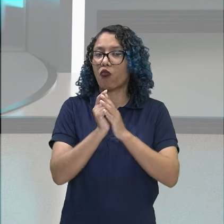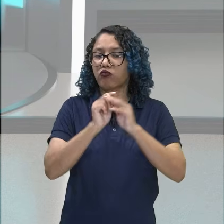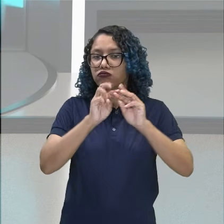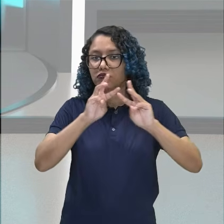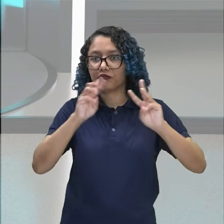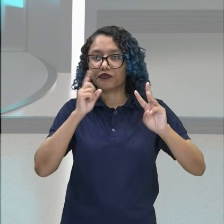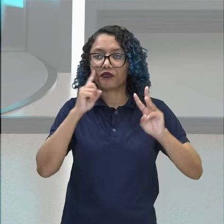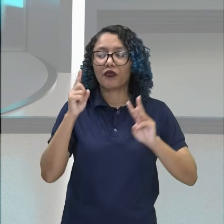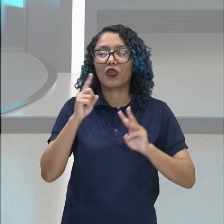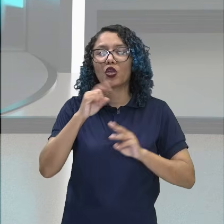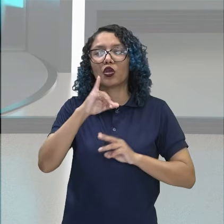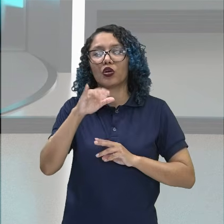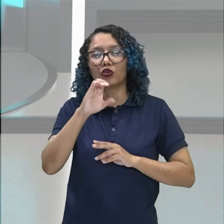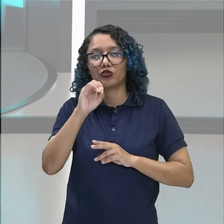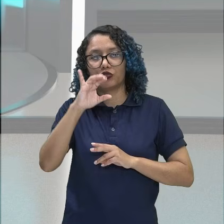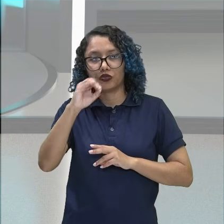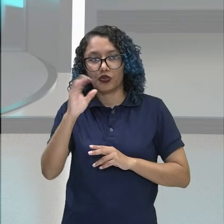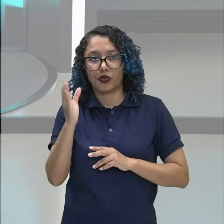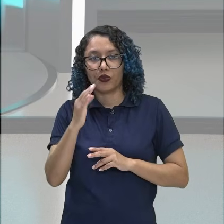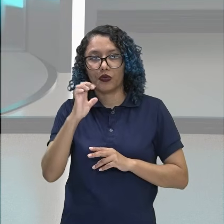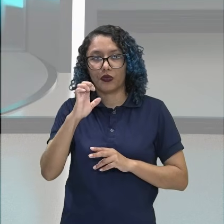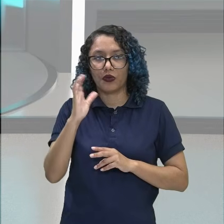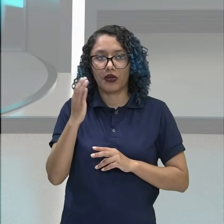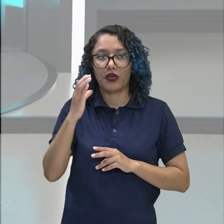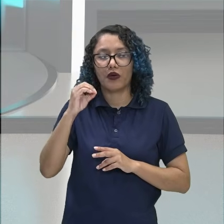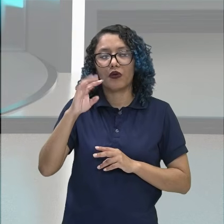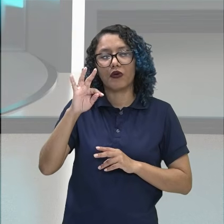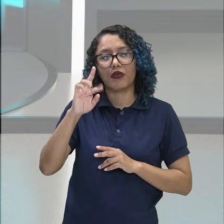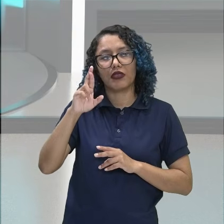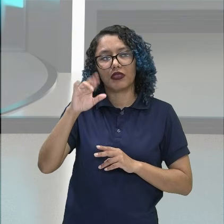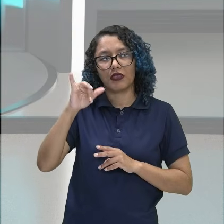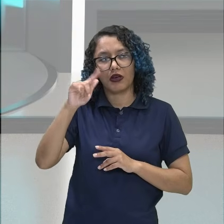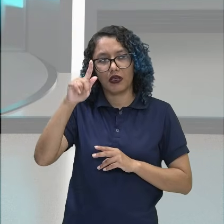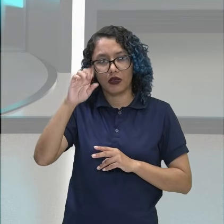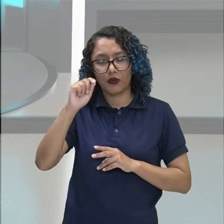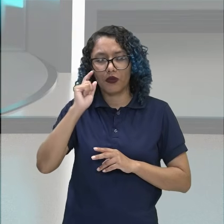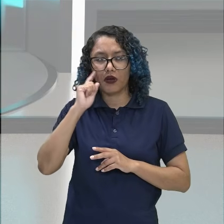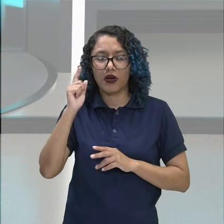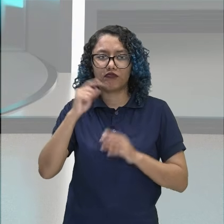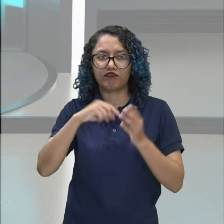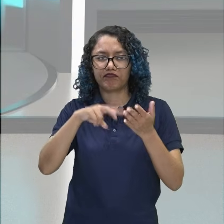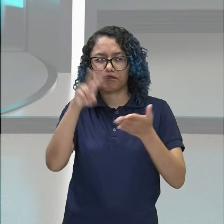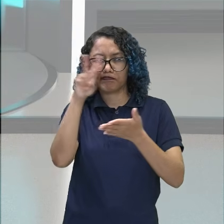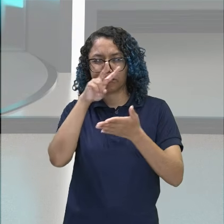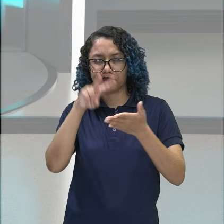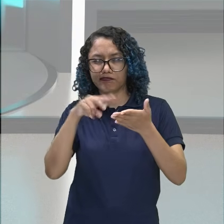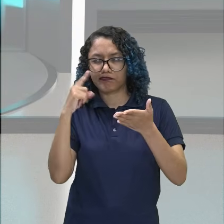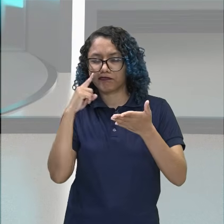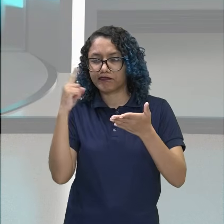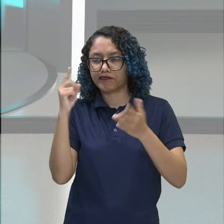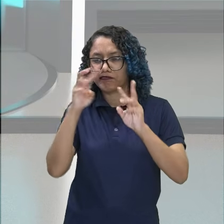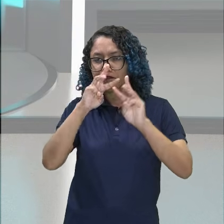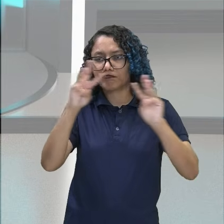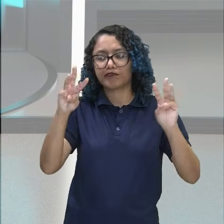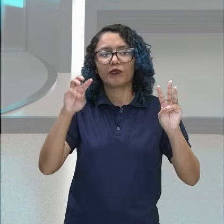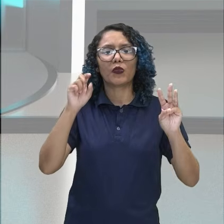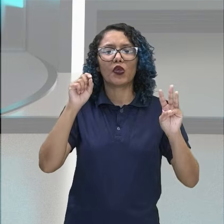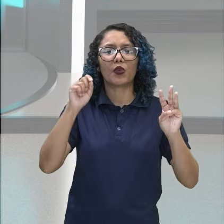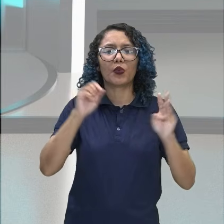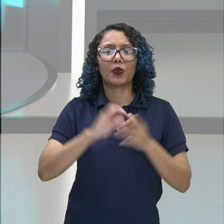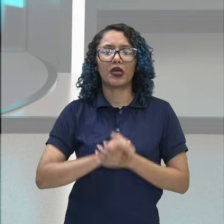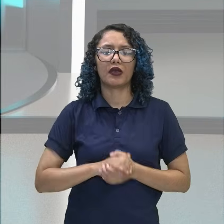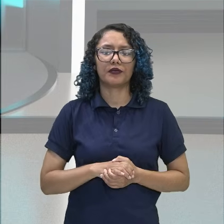nós olharmos bem, de maneira geral, aqui nesta página inicial, nós vamos observar que há